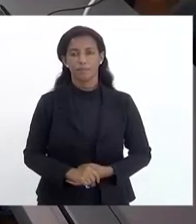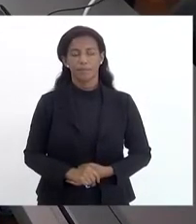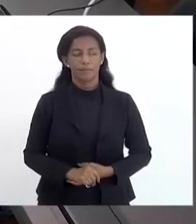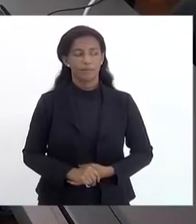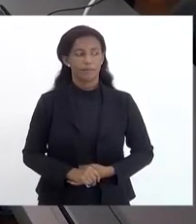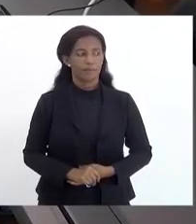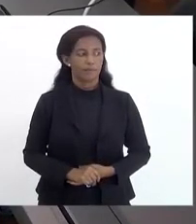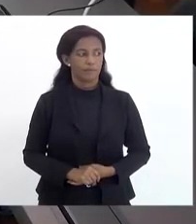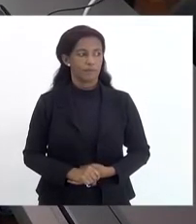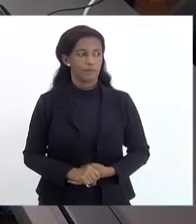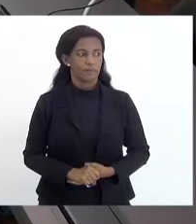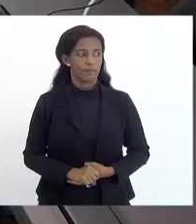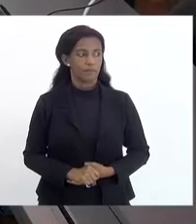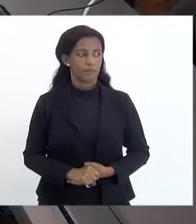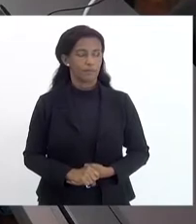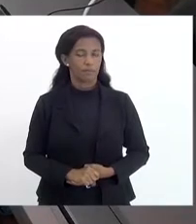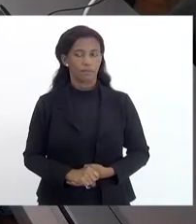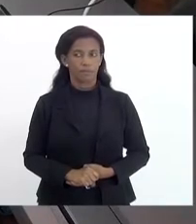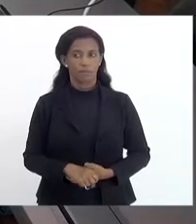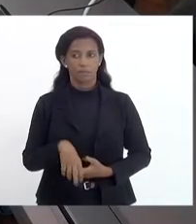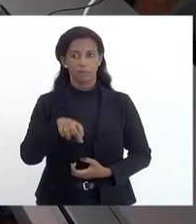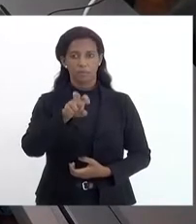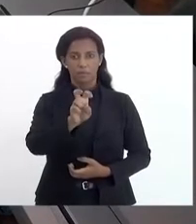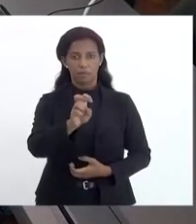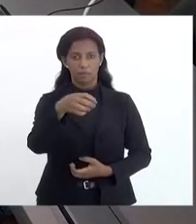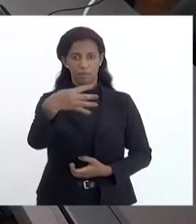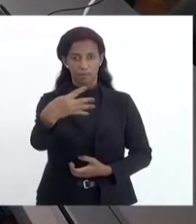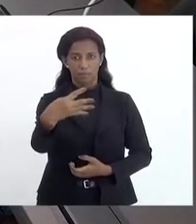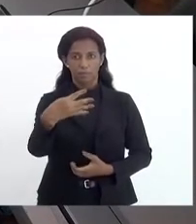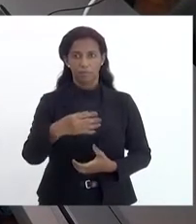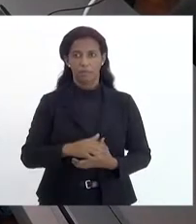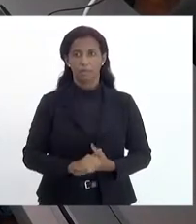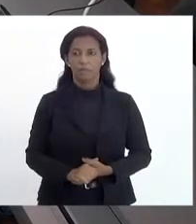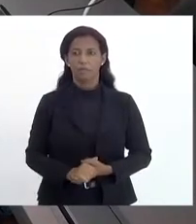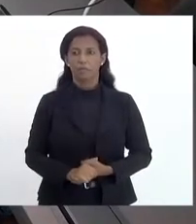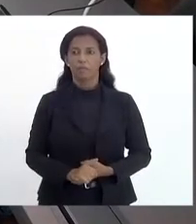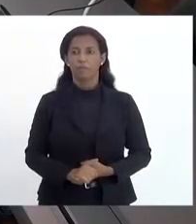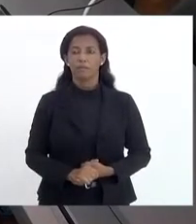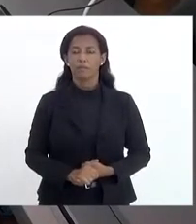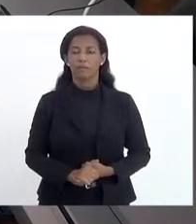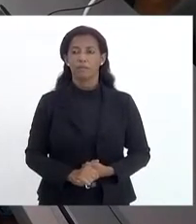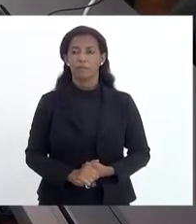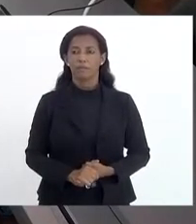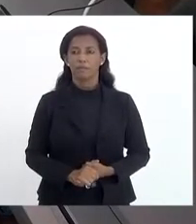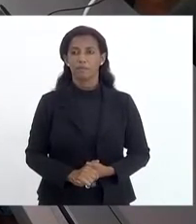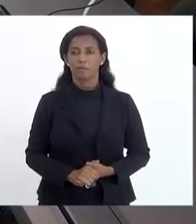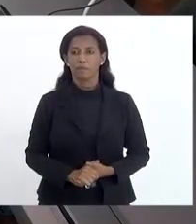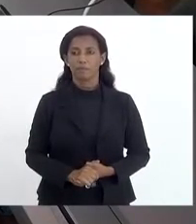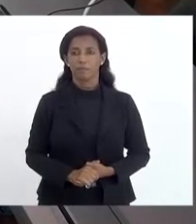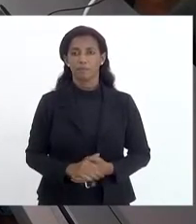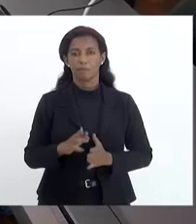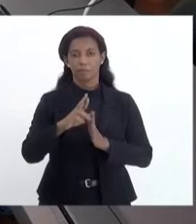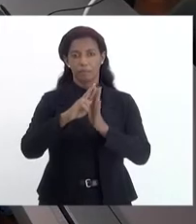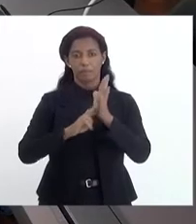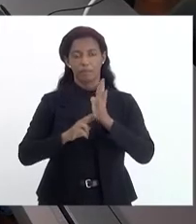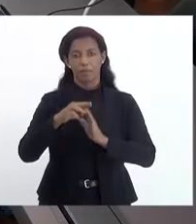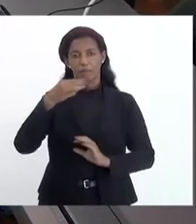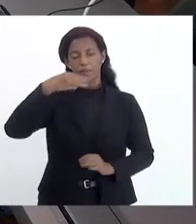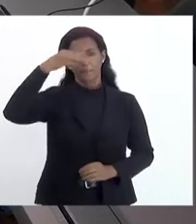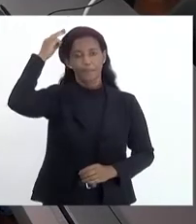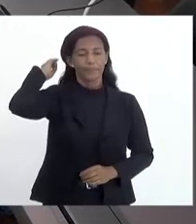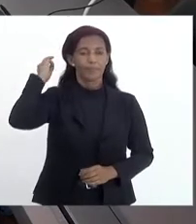Muita emenda. Muita. 54. 18 emendas. Relator, deputado Márcio